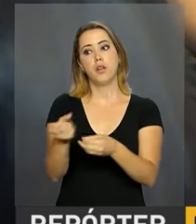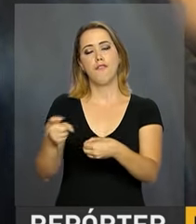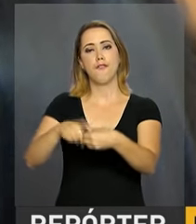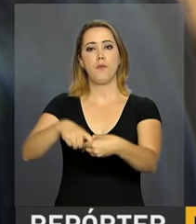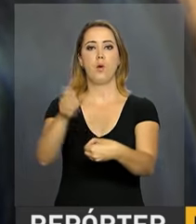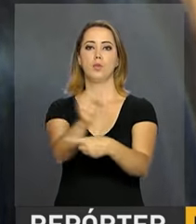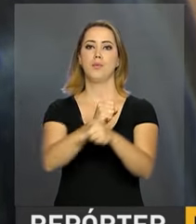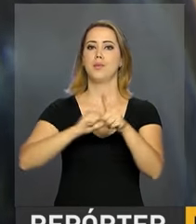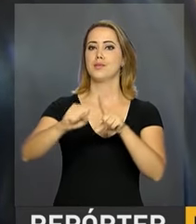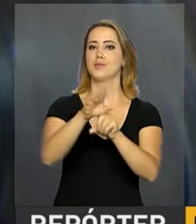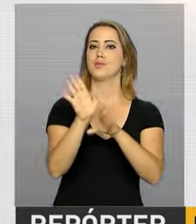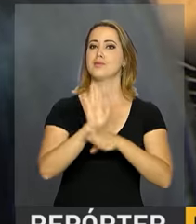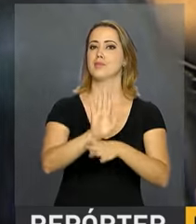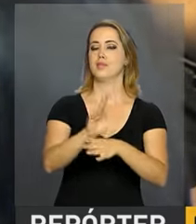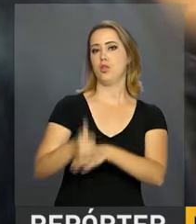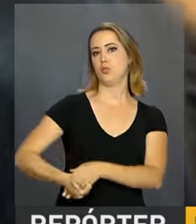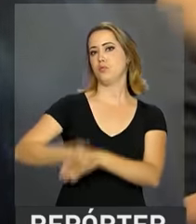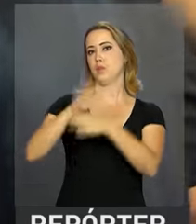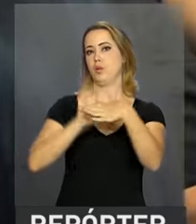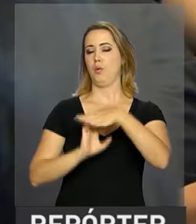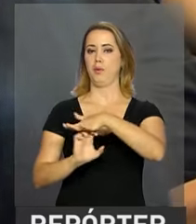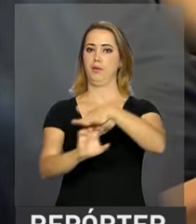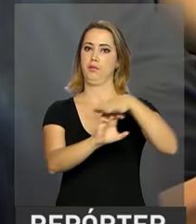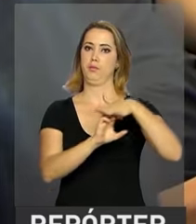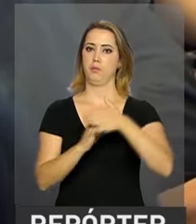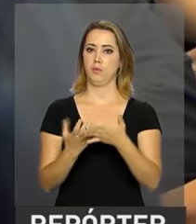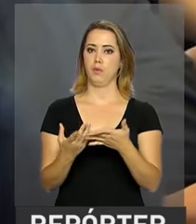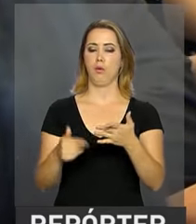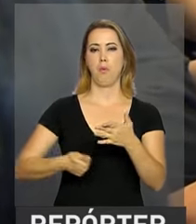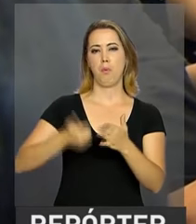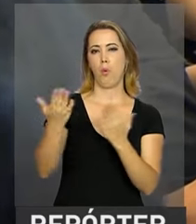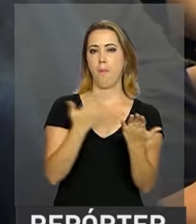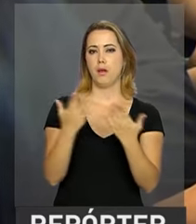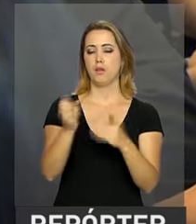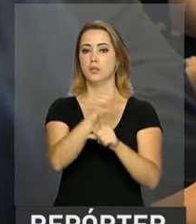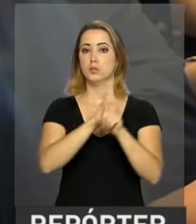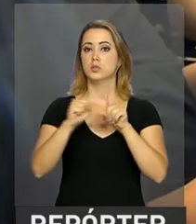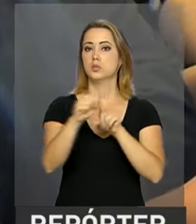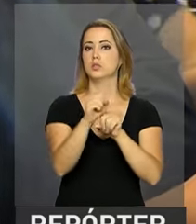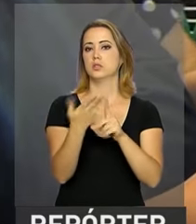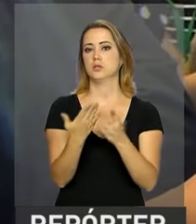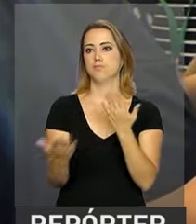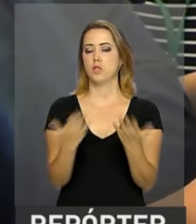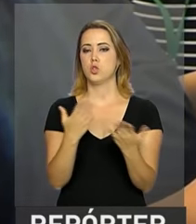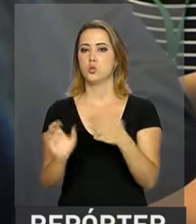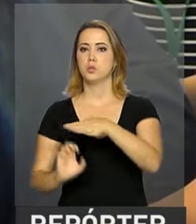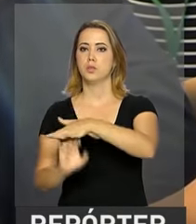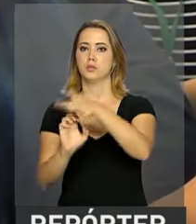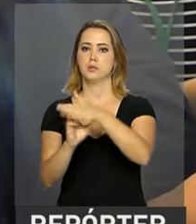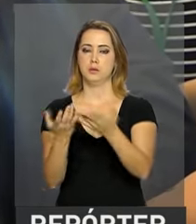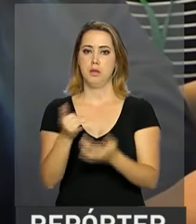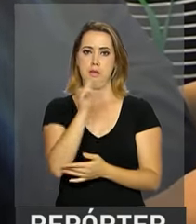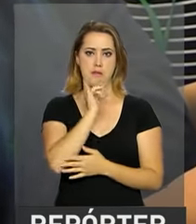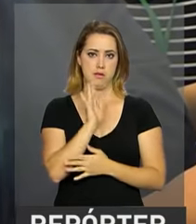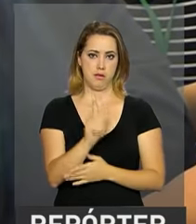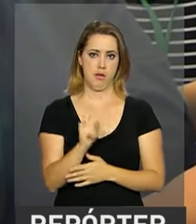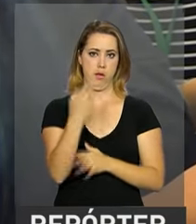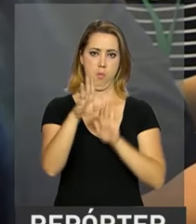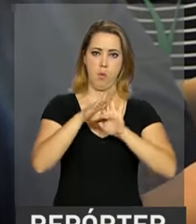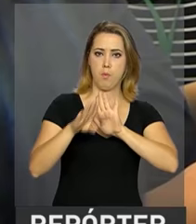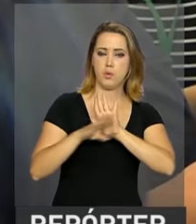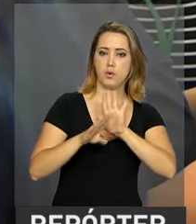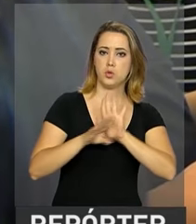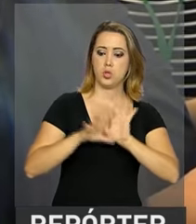social maior do que o retorno privado O Retorno social é um impacto positivo pra sociedade maior do que o retorno privado vou dar um exemplo um projeto em